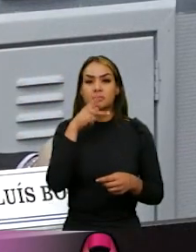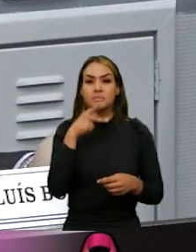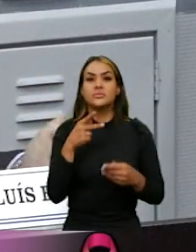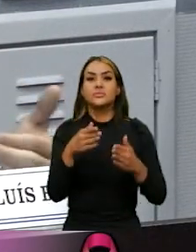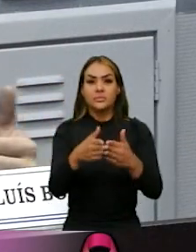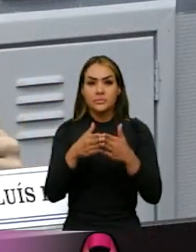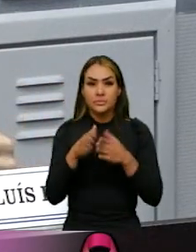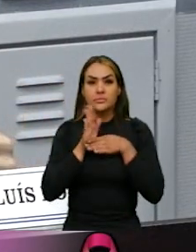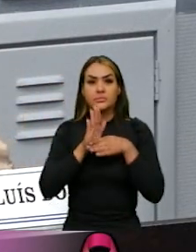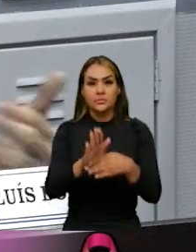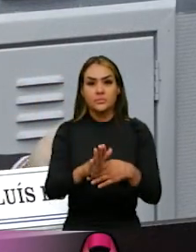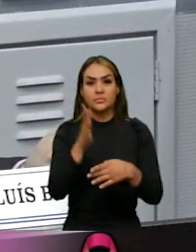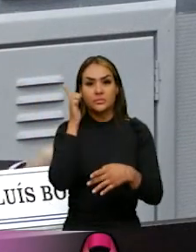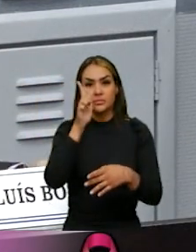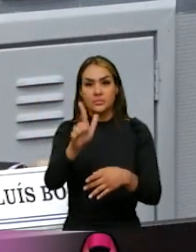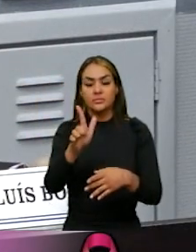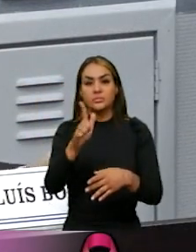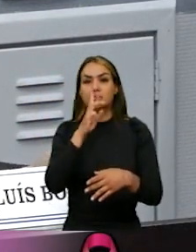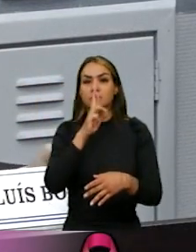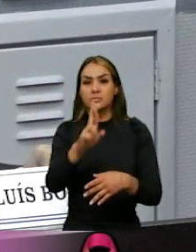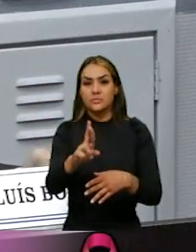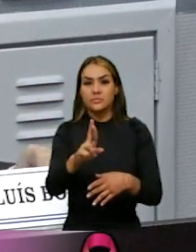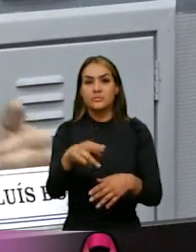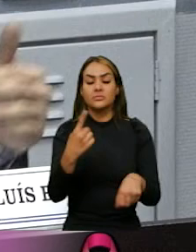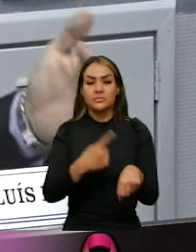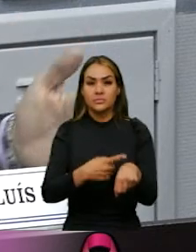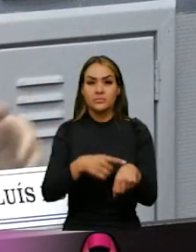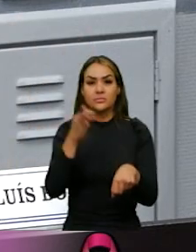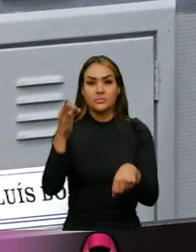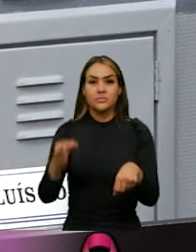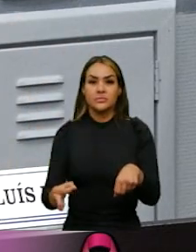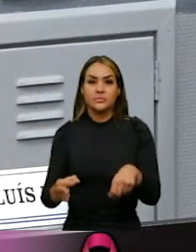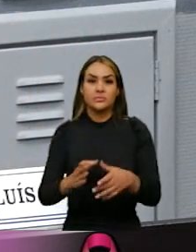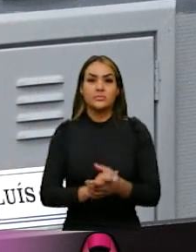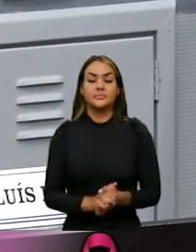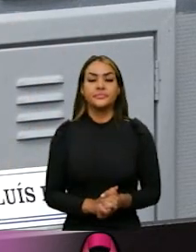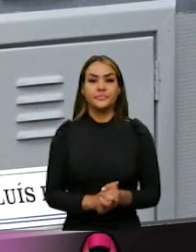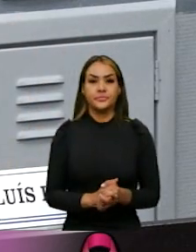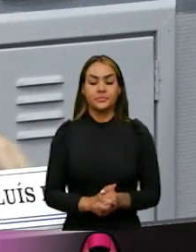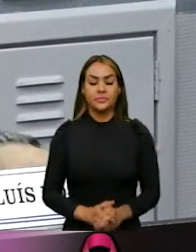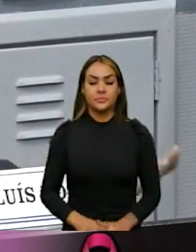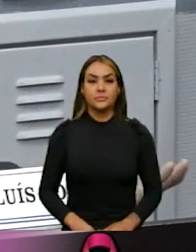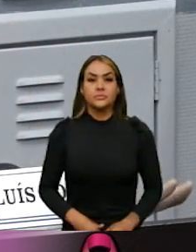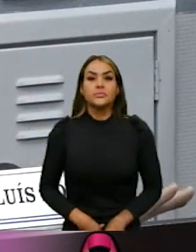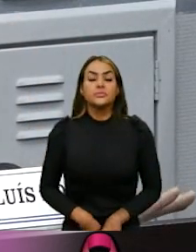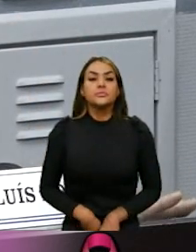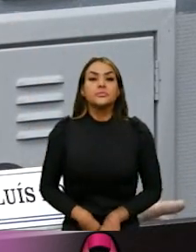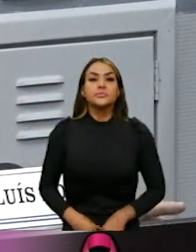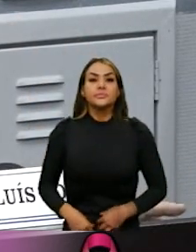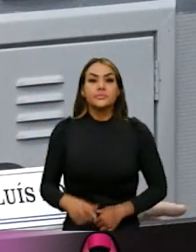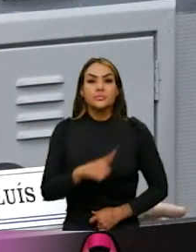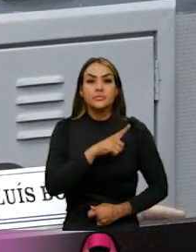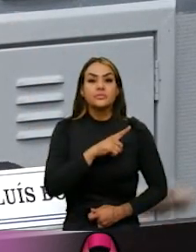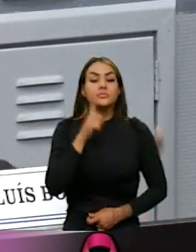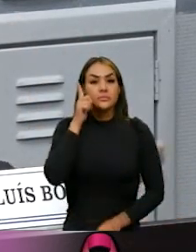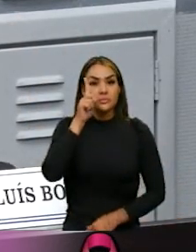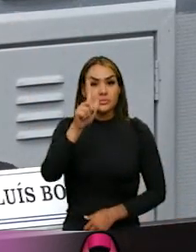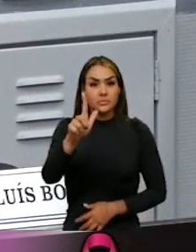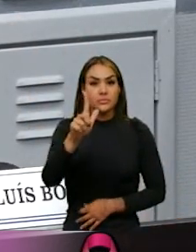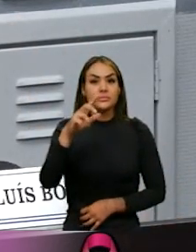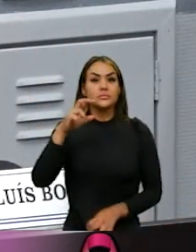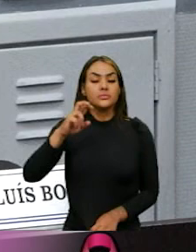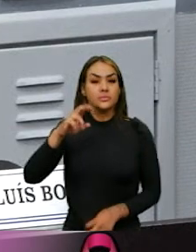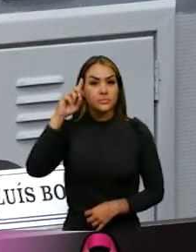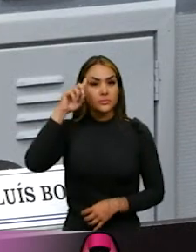buscar ali alguma resposta e algum prazo por parte das autoridades, né? Que garantiram para nós que no quinto